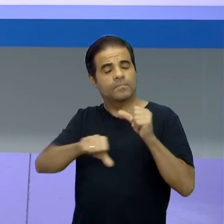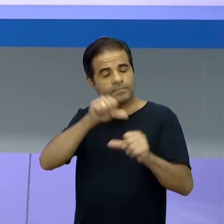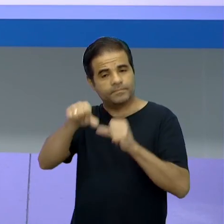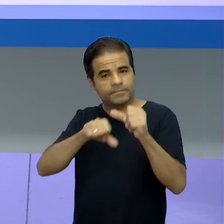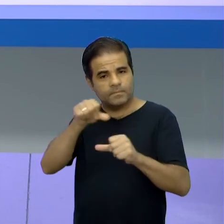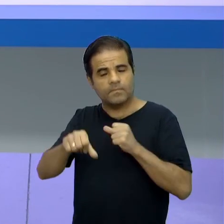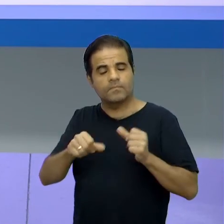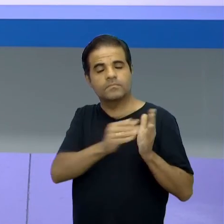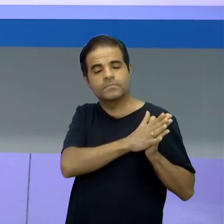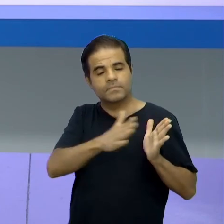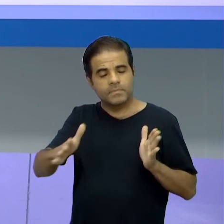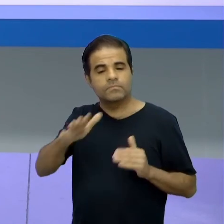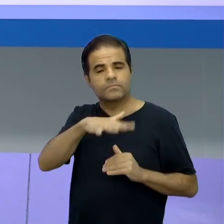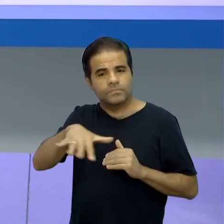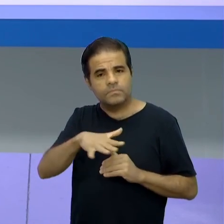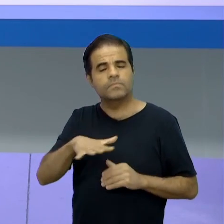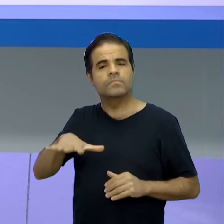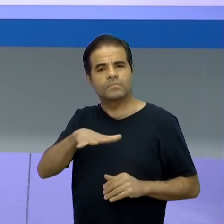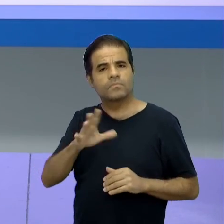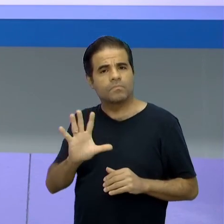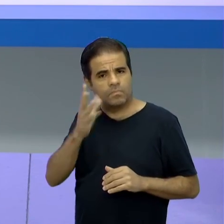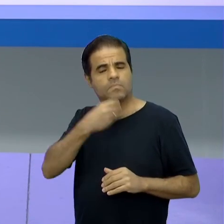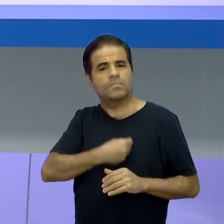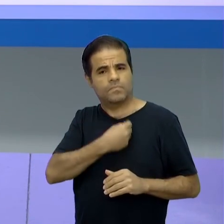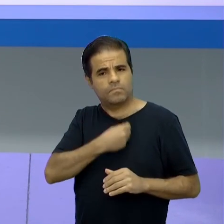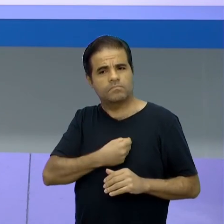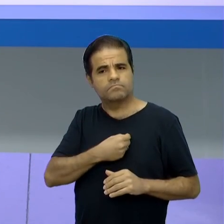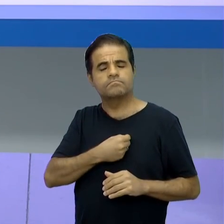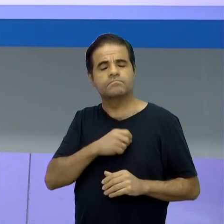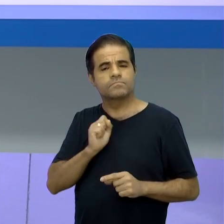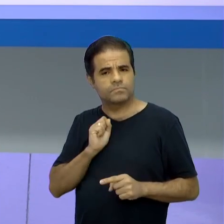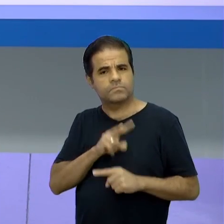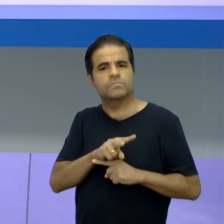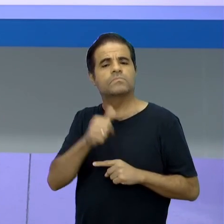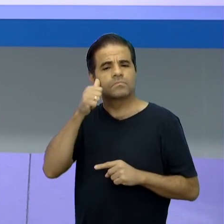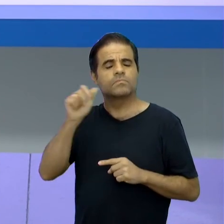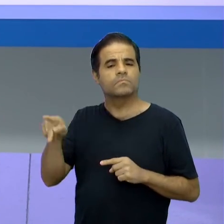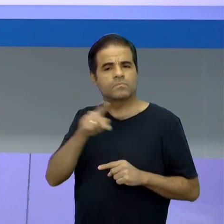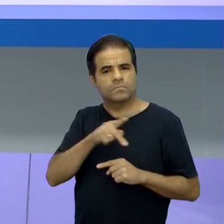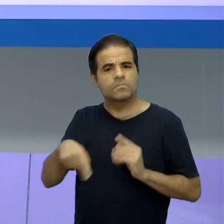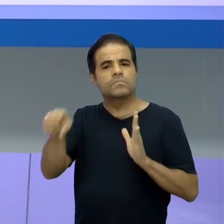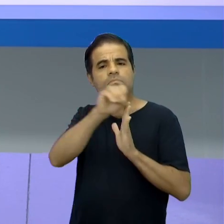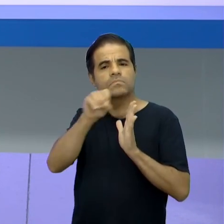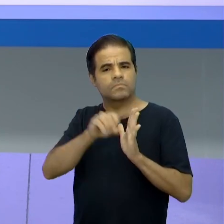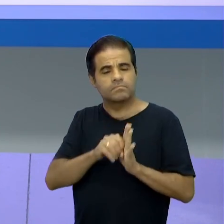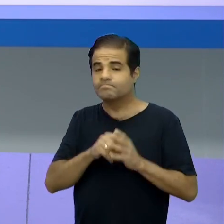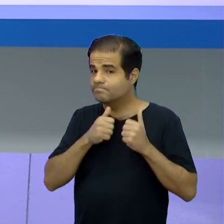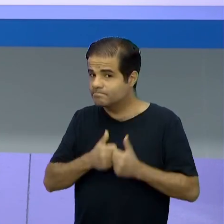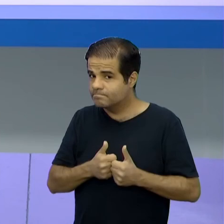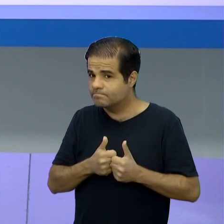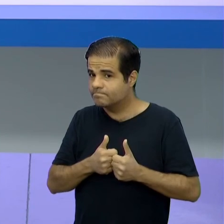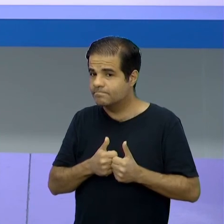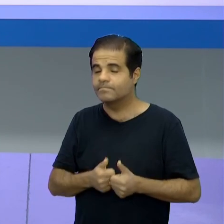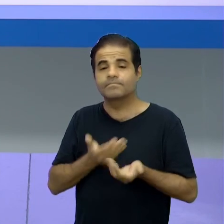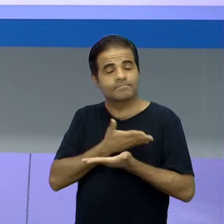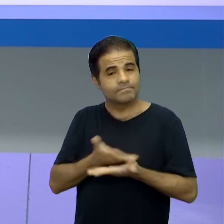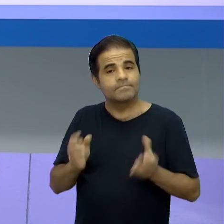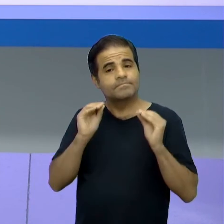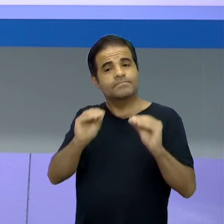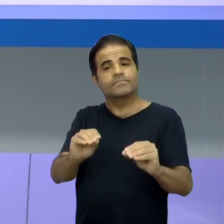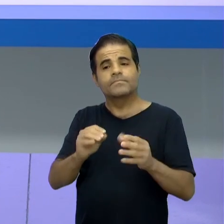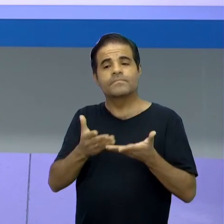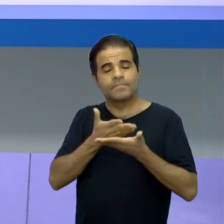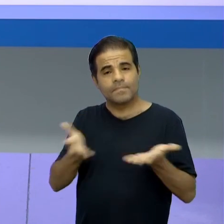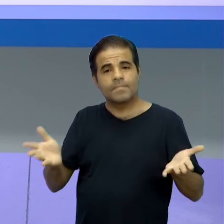mudança ocorrida no meu espaço de vivência, né? Eu também me tornei professor do Centro de Mídias. Beleza? Então, basicamente é isso,